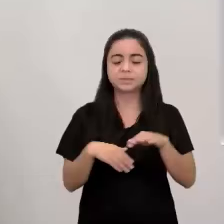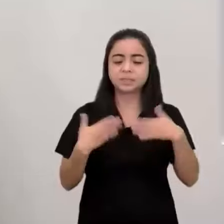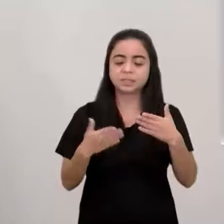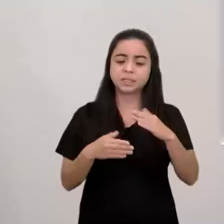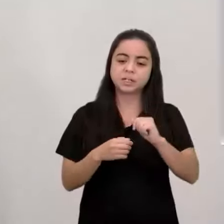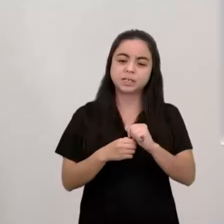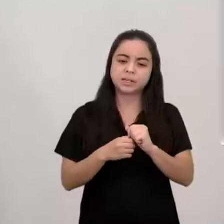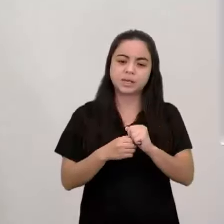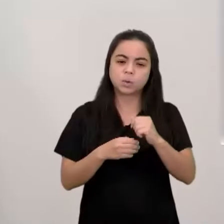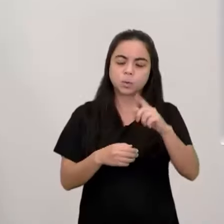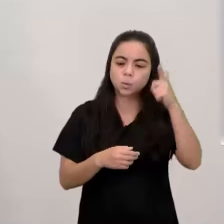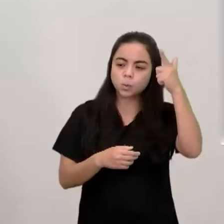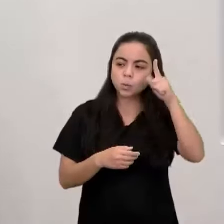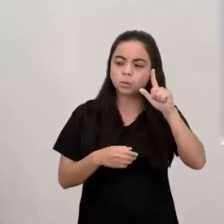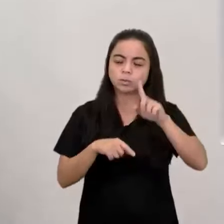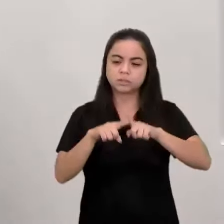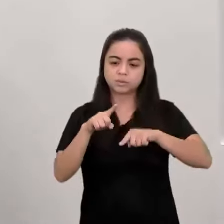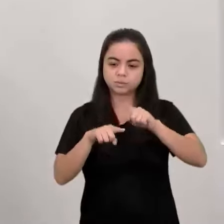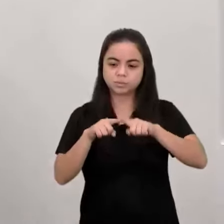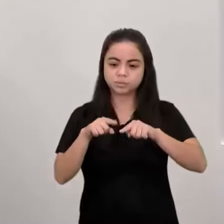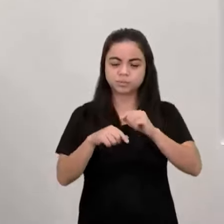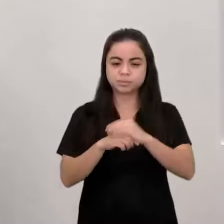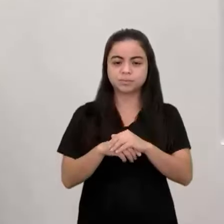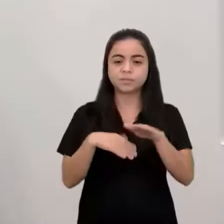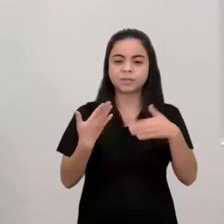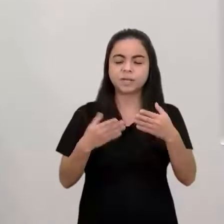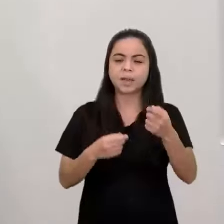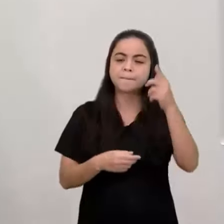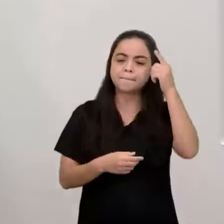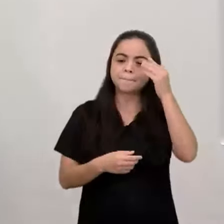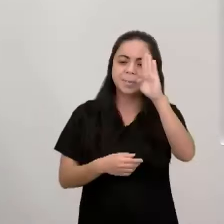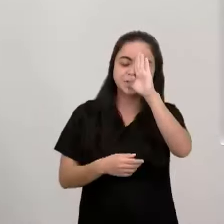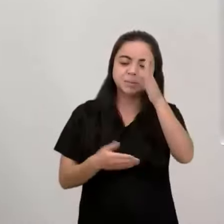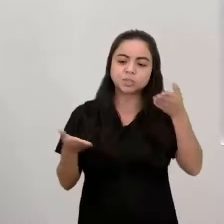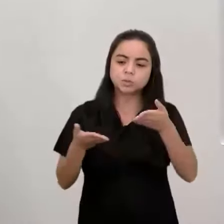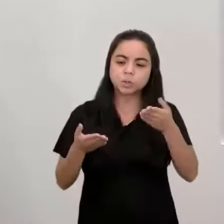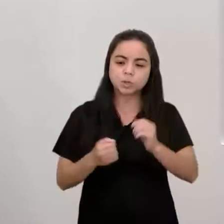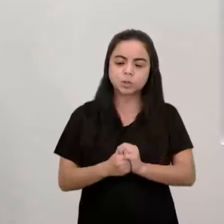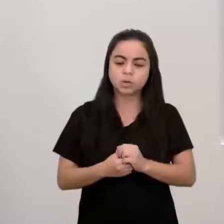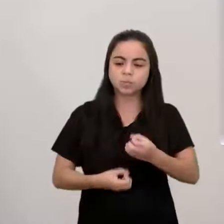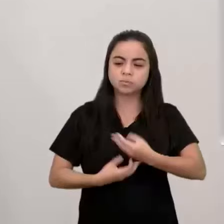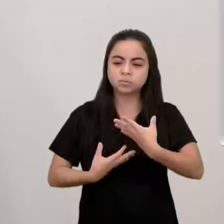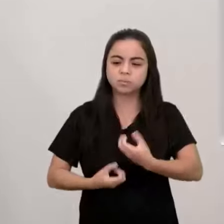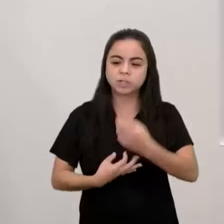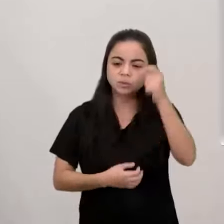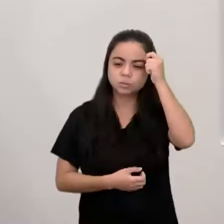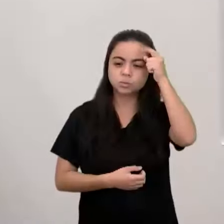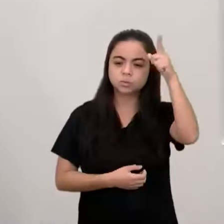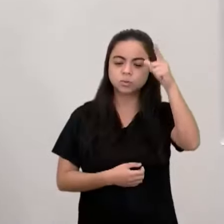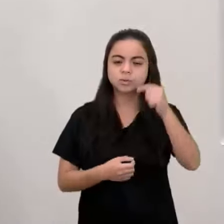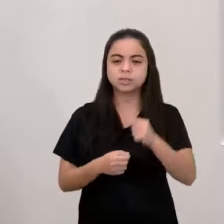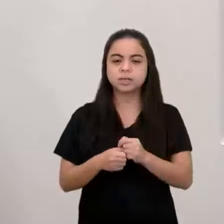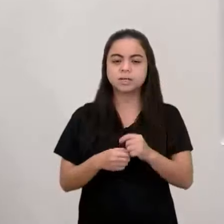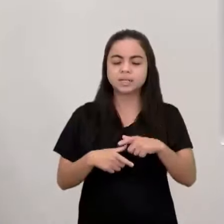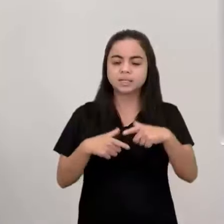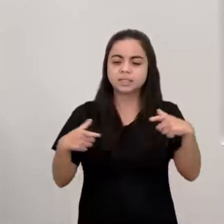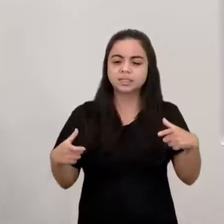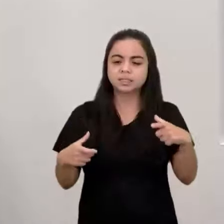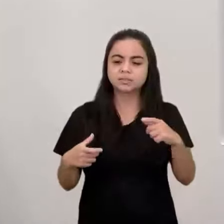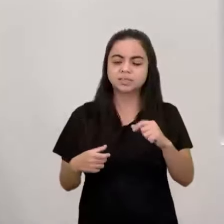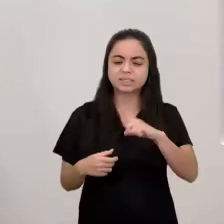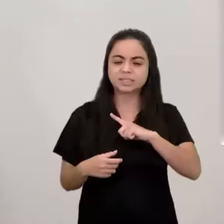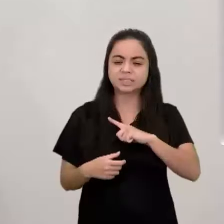compor. Principalmente nós que estamos falando aqui sobre manifestações e patrimônio cultural, que muitas das vezes traz essa coisa